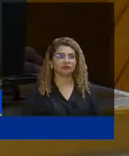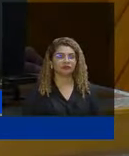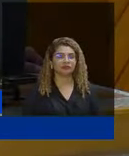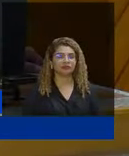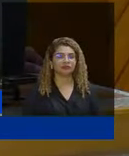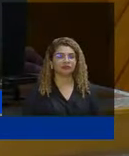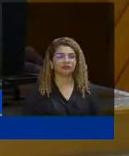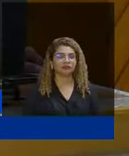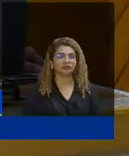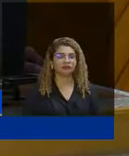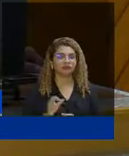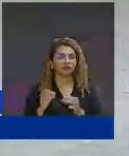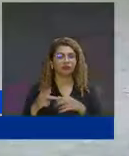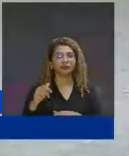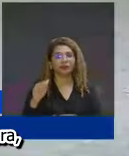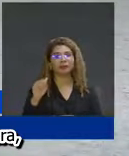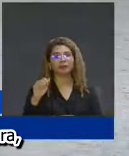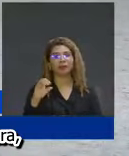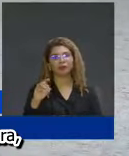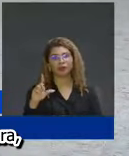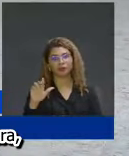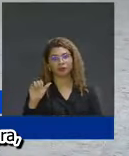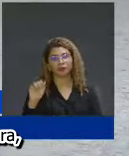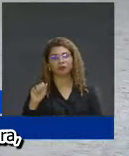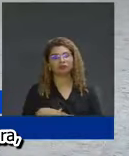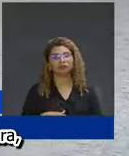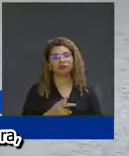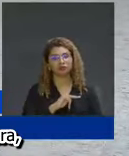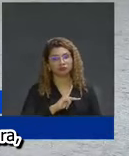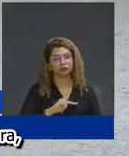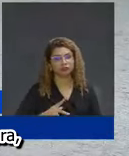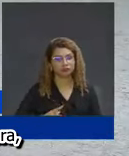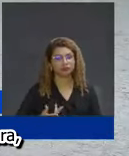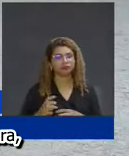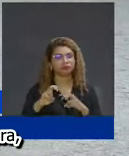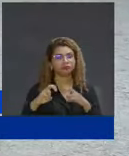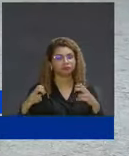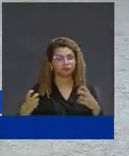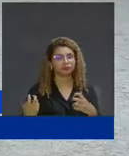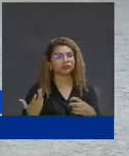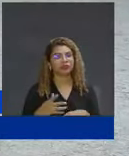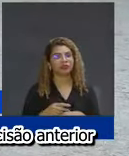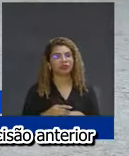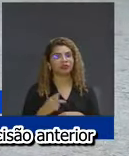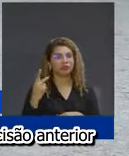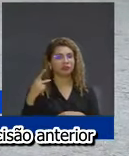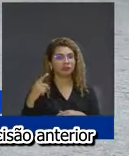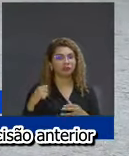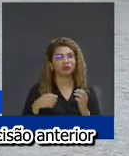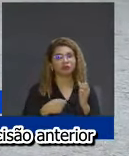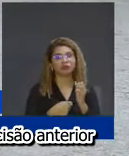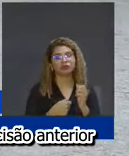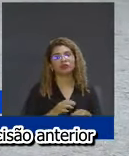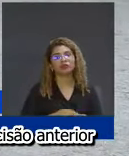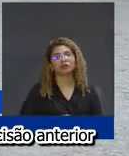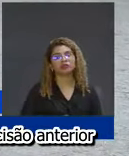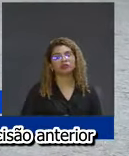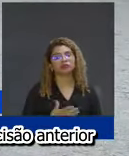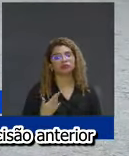Santos. Excelentíssimo presidente, eminentes pares, doutora procuradora, nesse caso em espécie, eu já